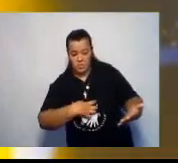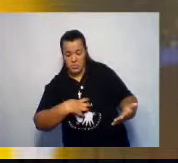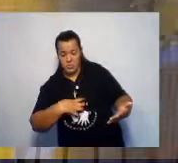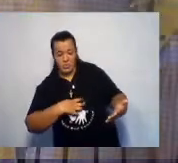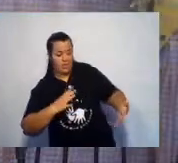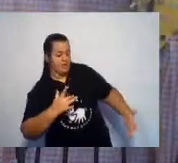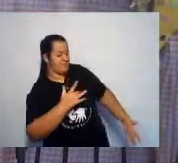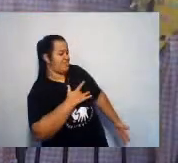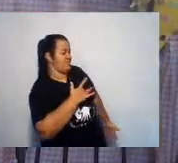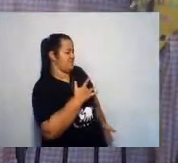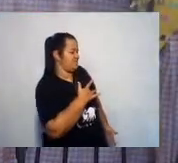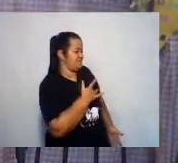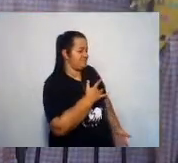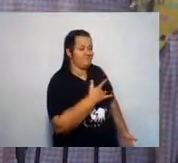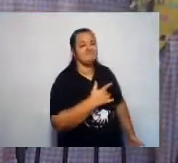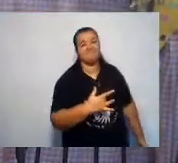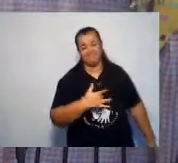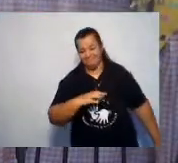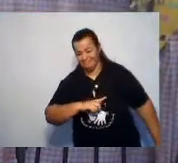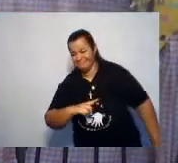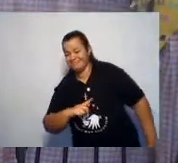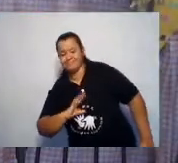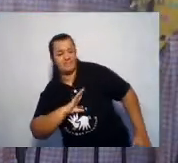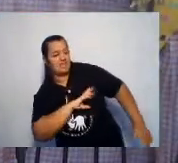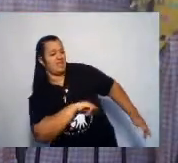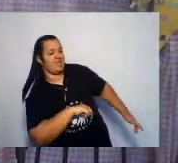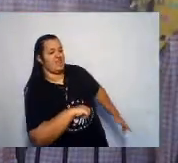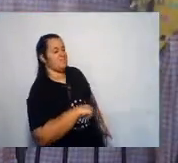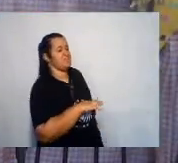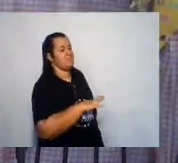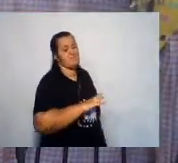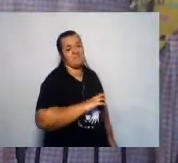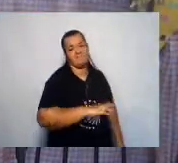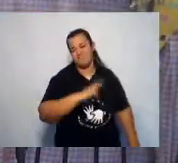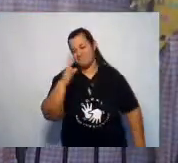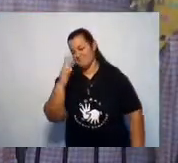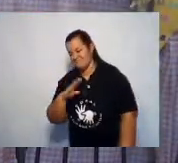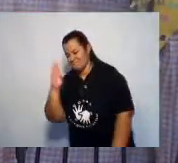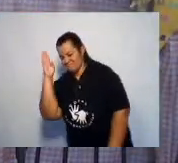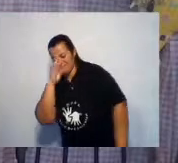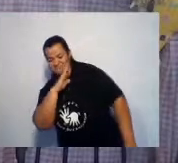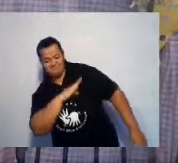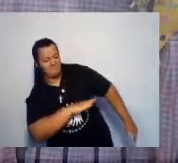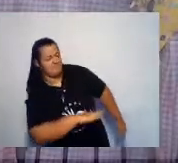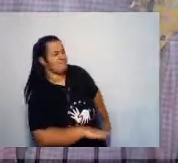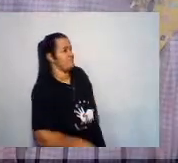sintomas de paixão mal resolvida e de amor mal acabado.